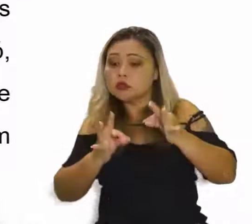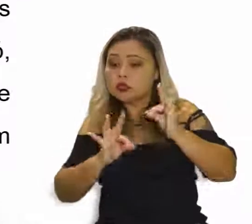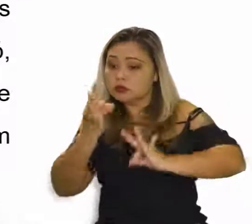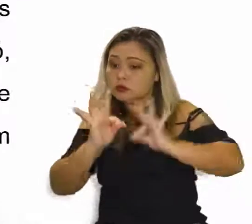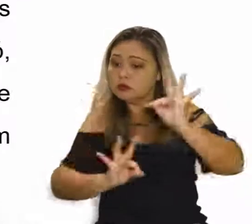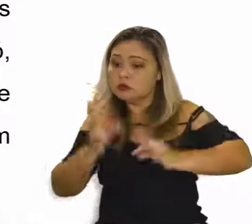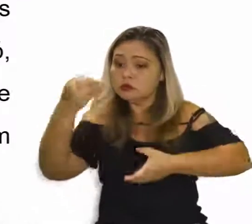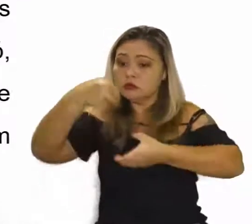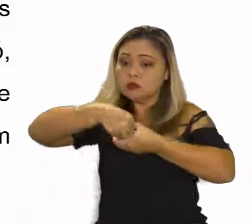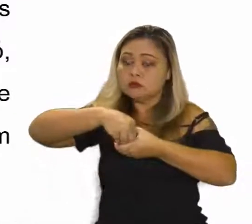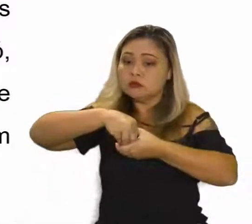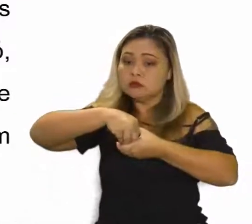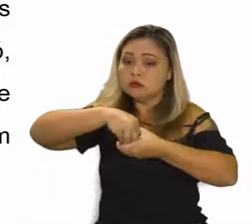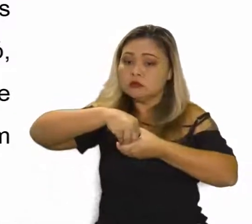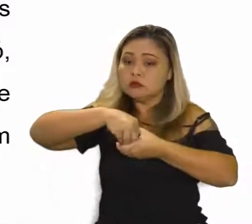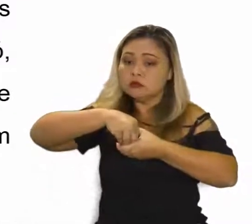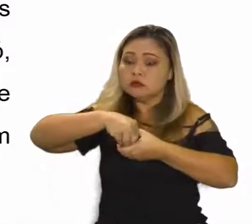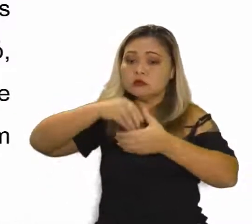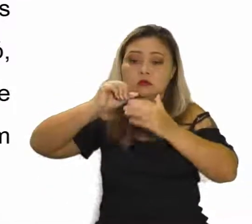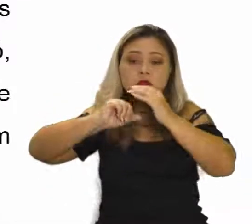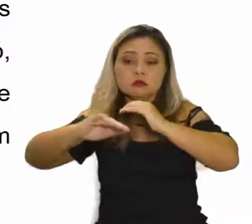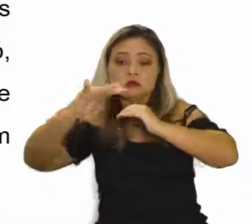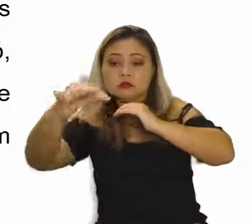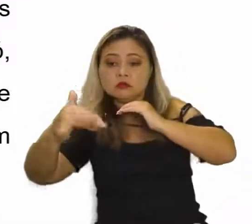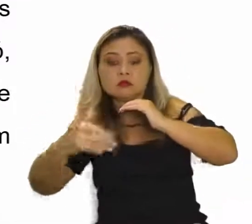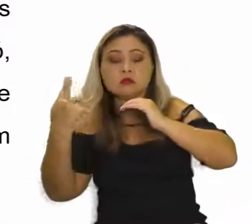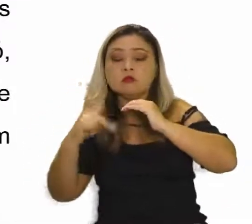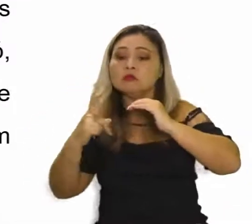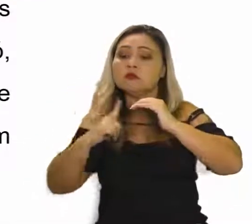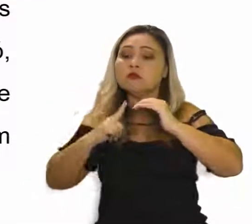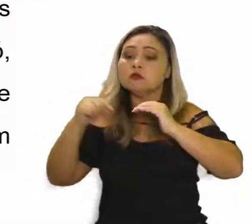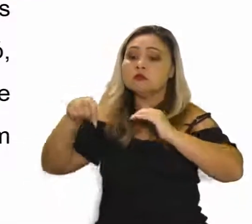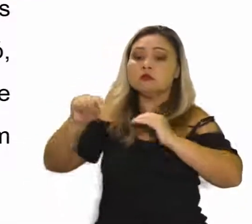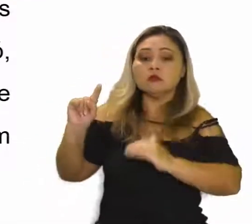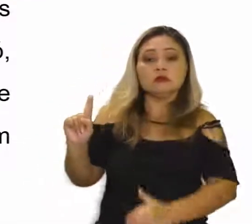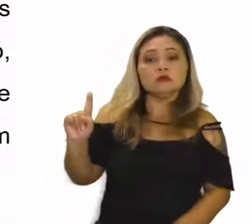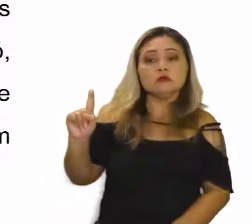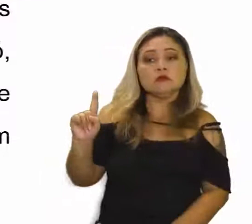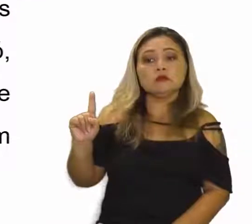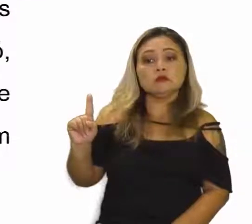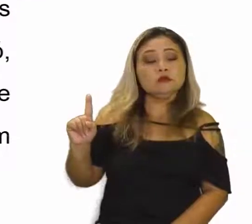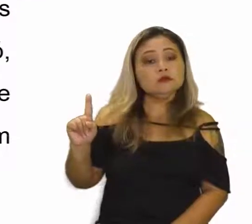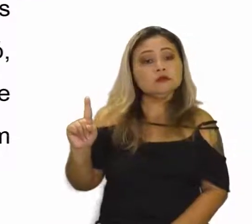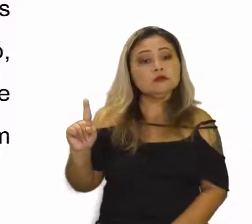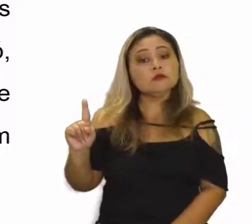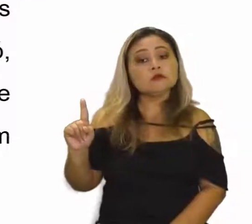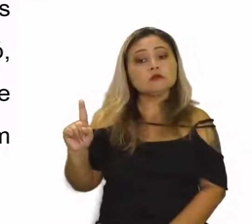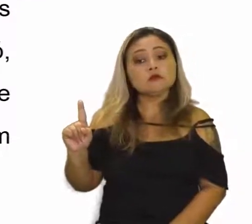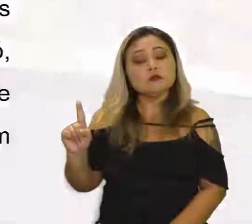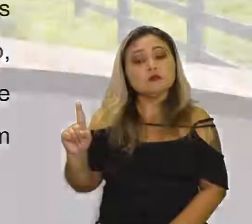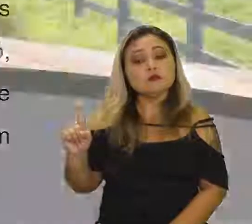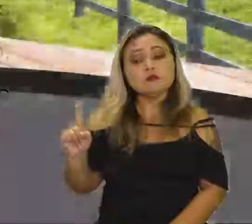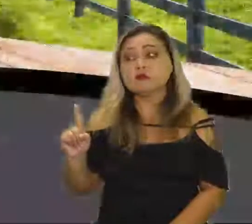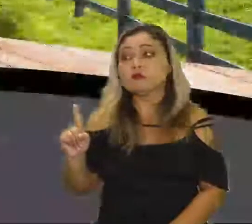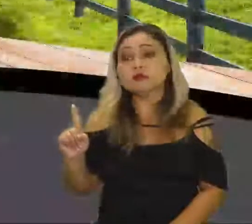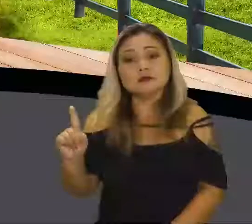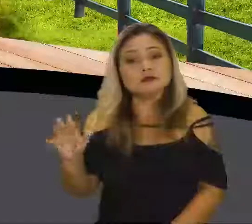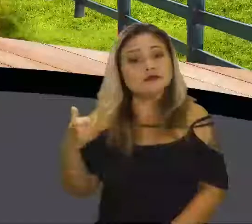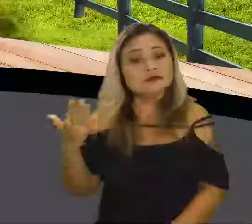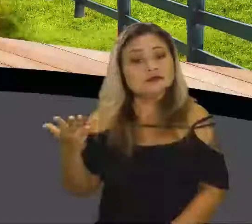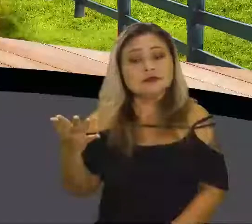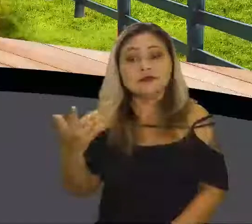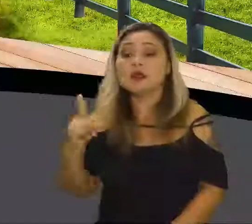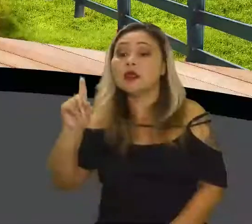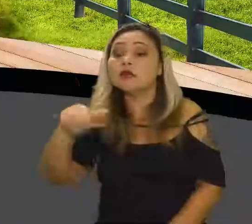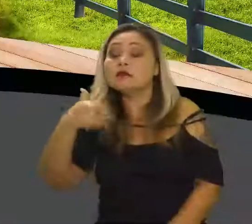têm dentro das instalações de vocês. Aqui pro tio. Galerinha, aqui pro tio.